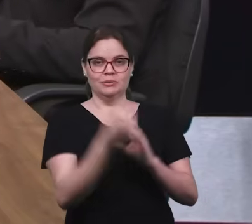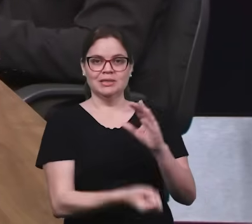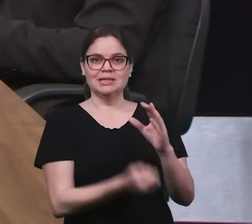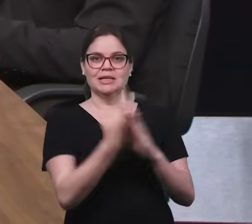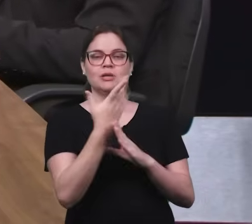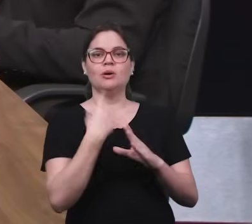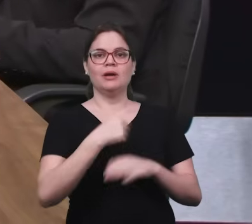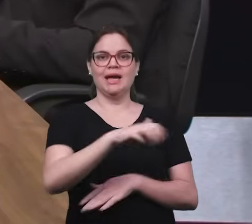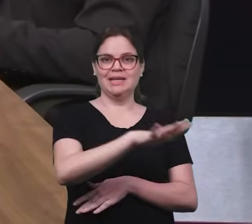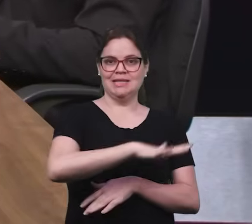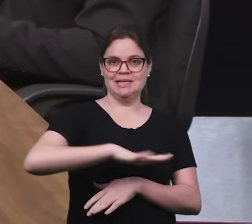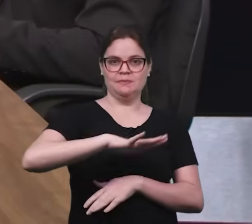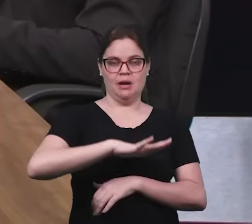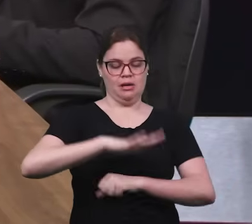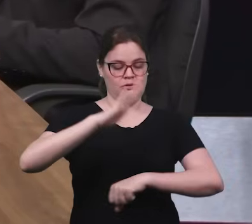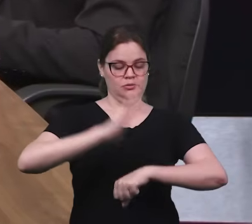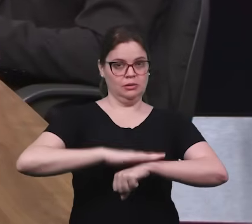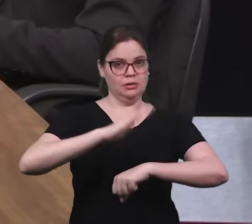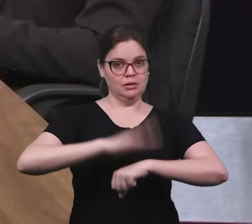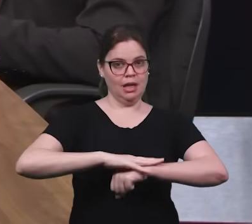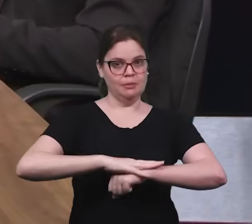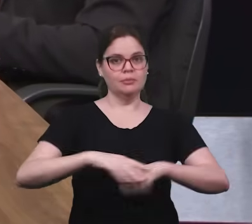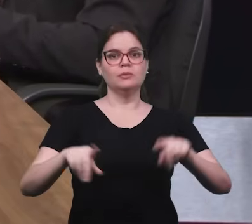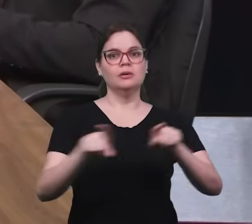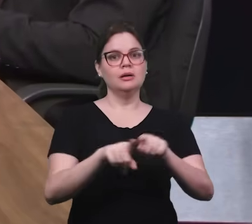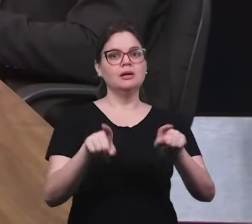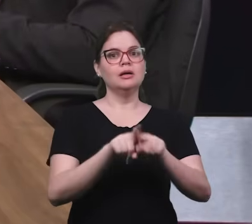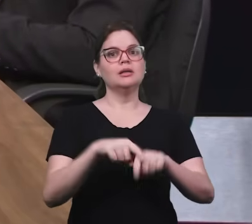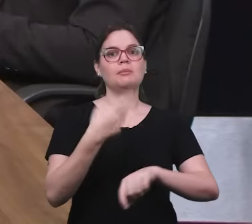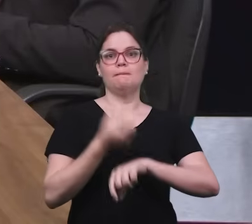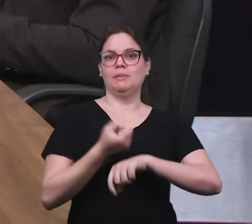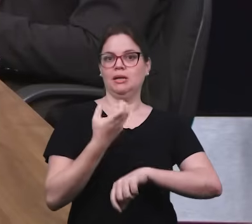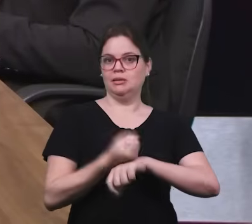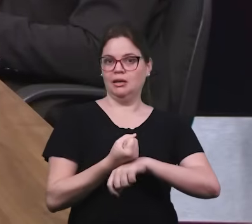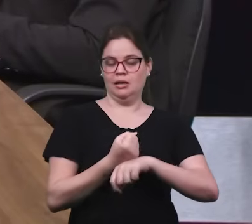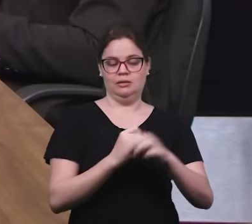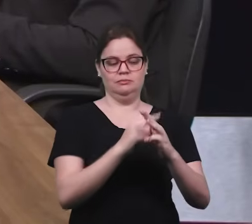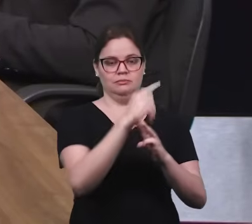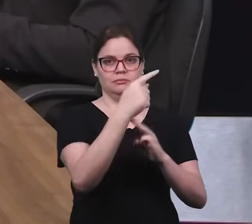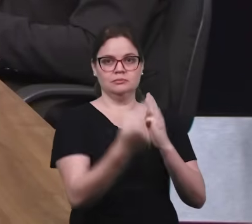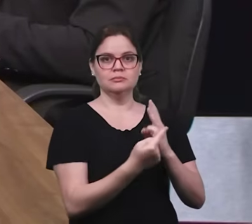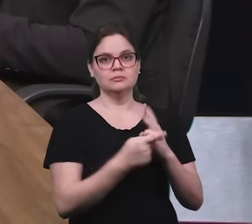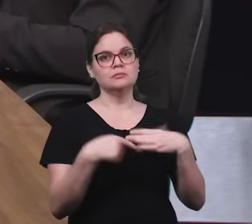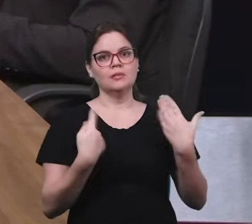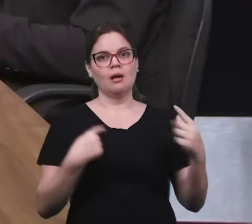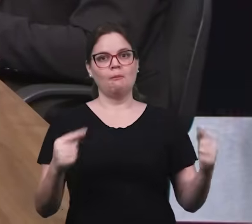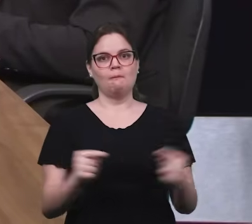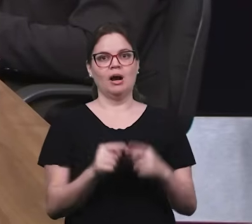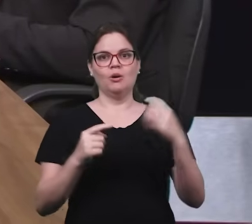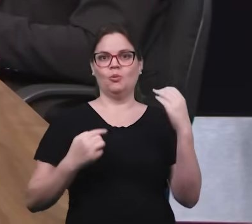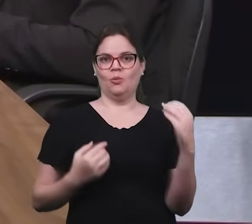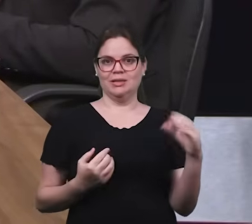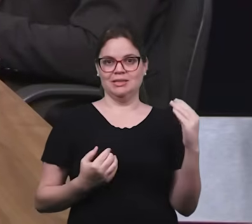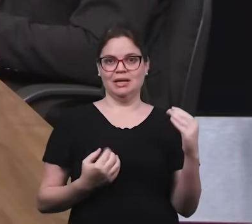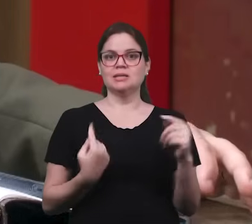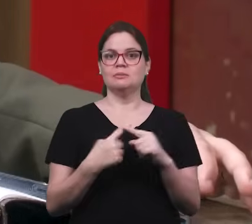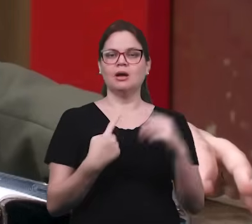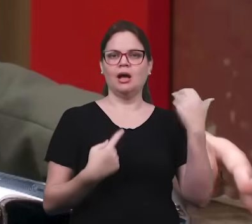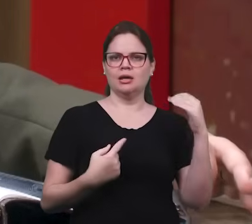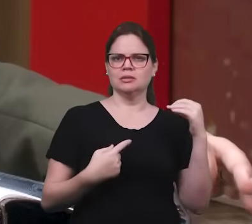a visão científica, que a visão científica também entende que tempo, espaço e matéria surgiram assim instantaneamente ao mesmo